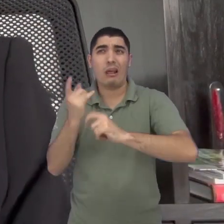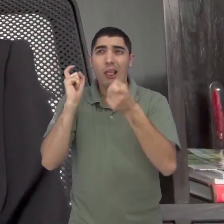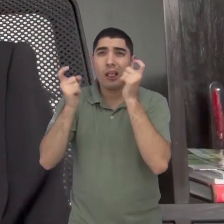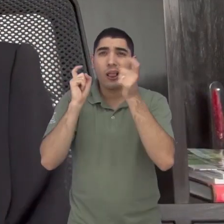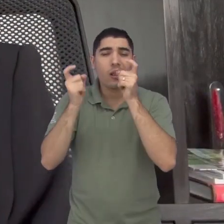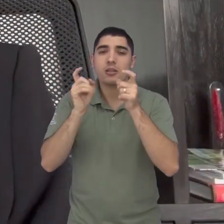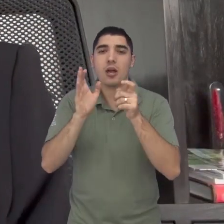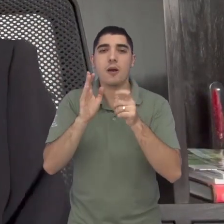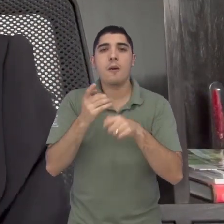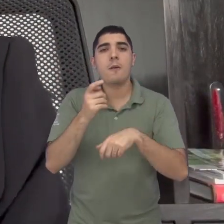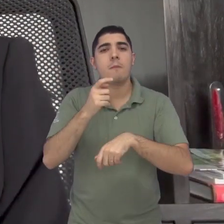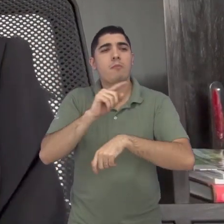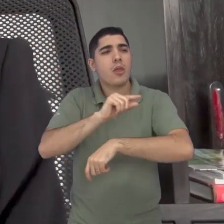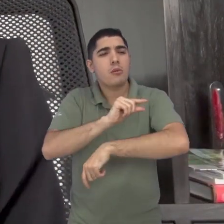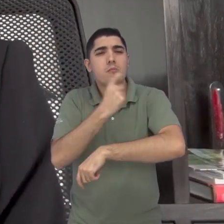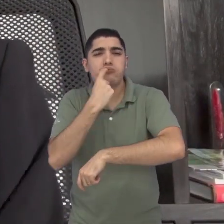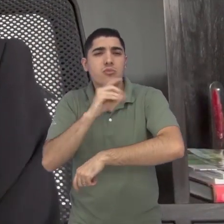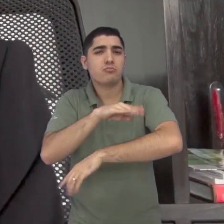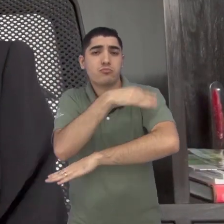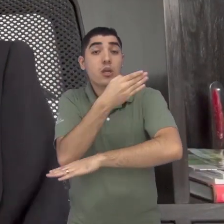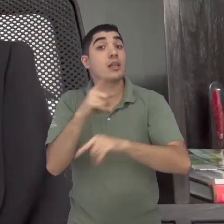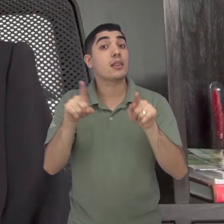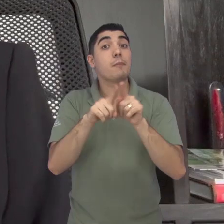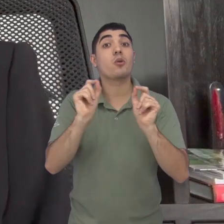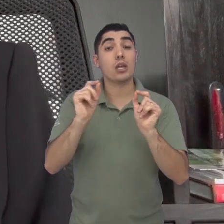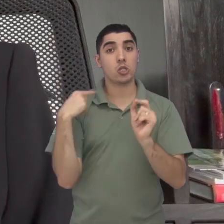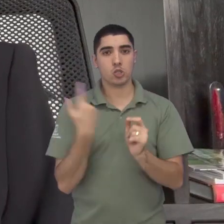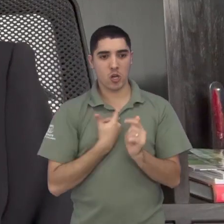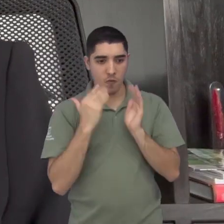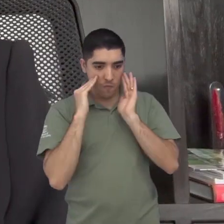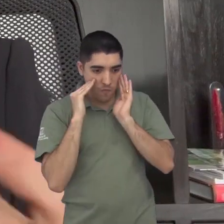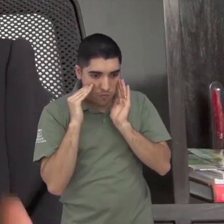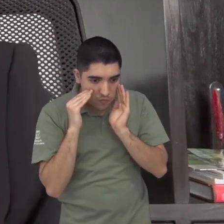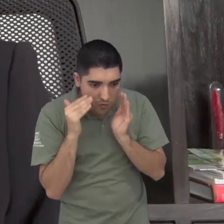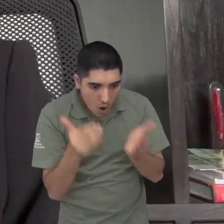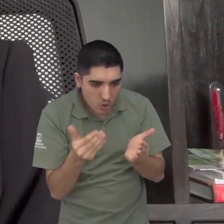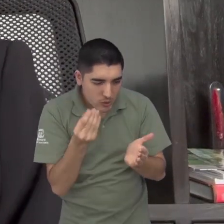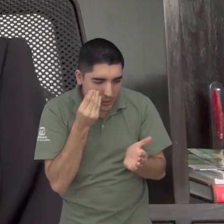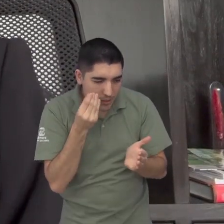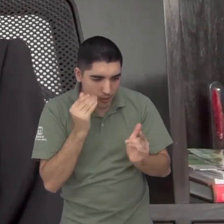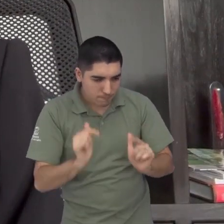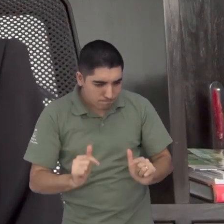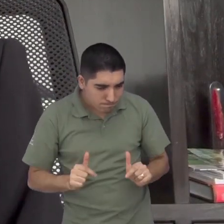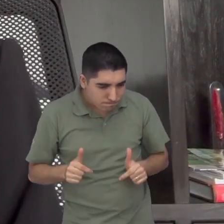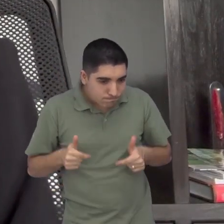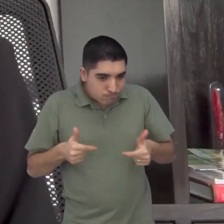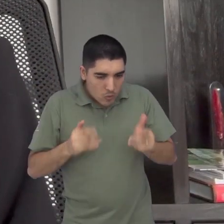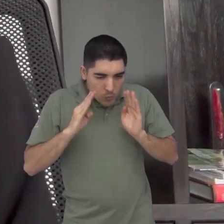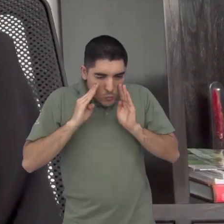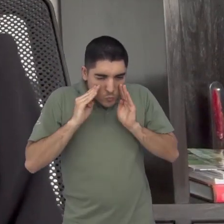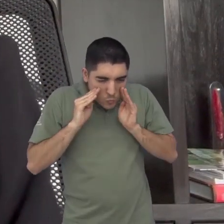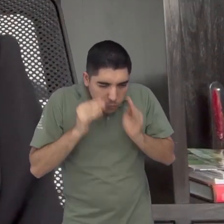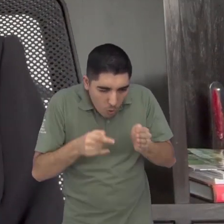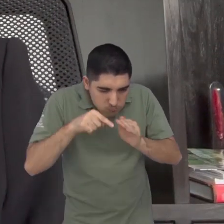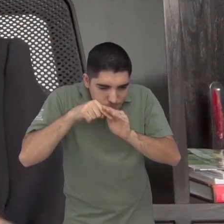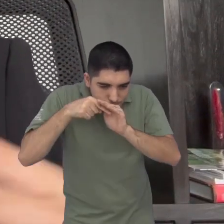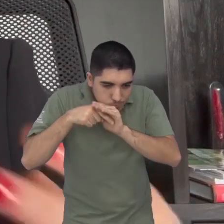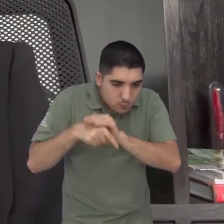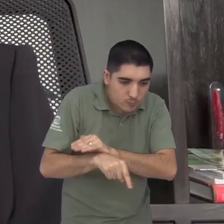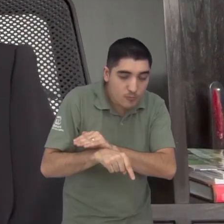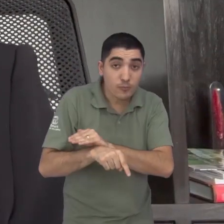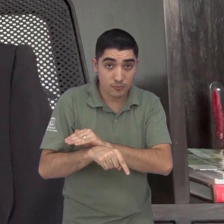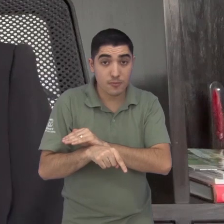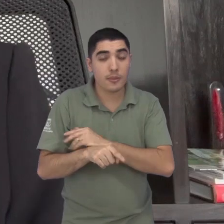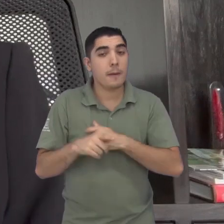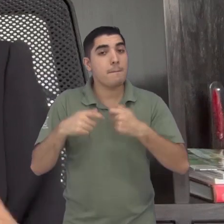um momento do hiperfoco, que é tão importante para a gente aumentar a nossa produtividade, para a gente de fato se sentir realizado. Ter momentos